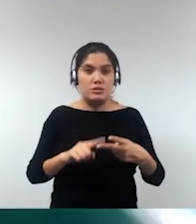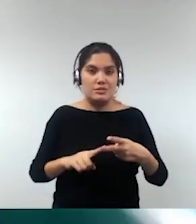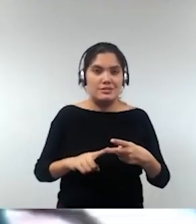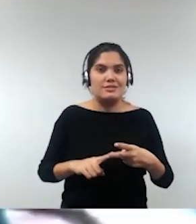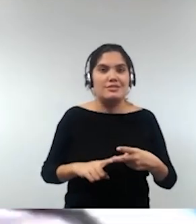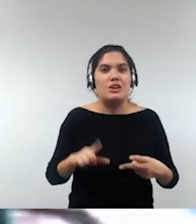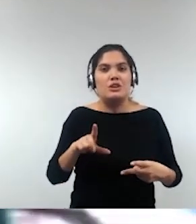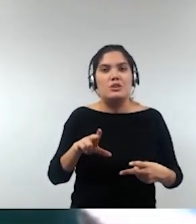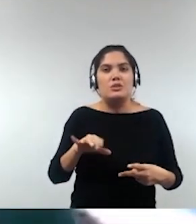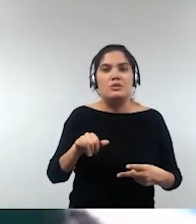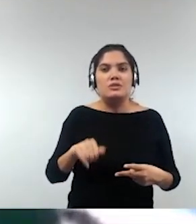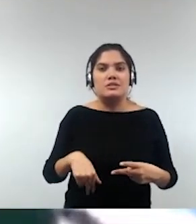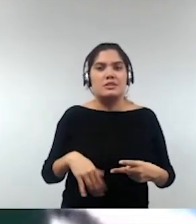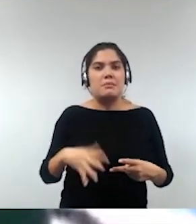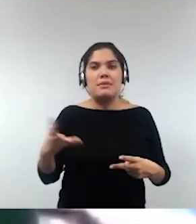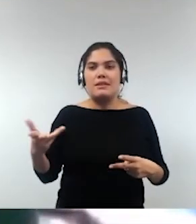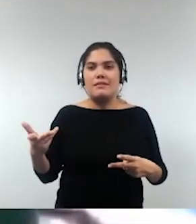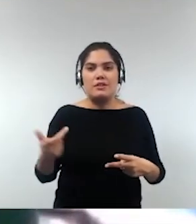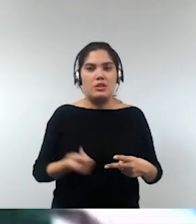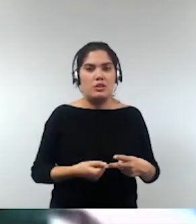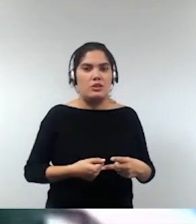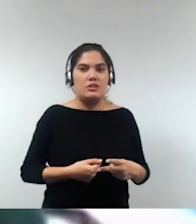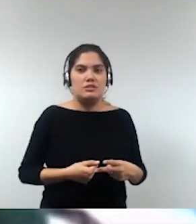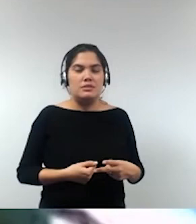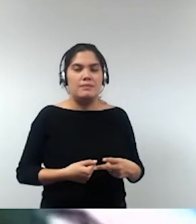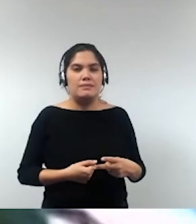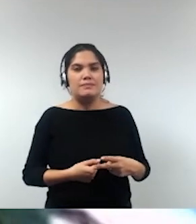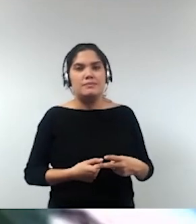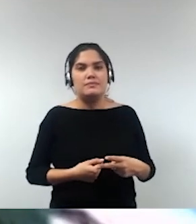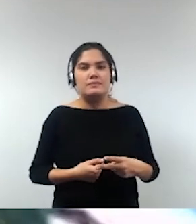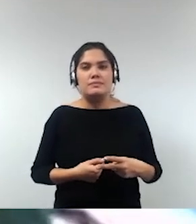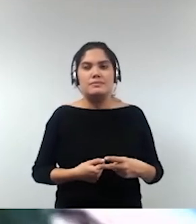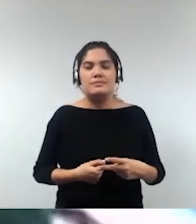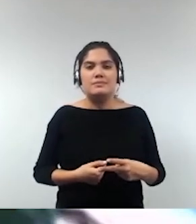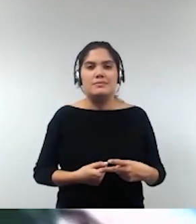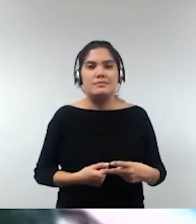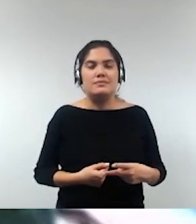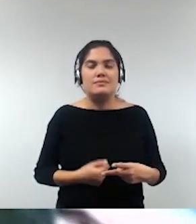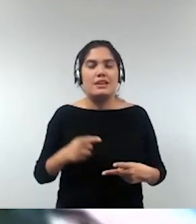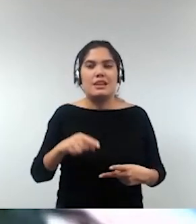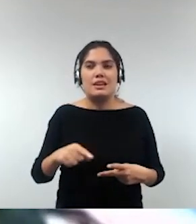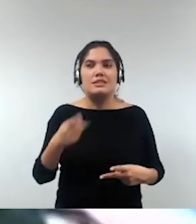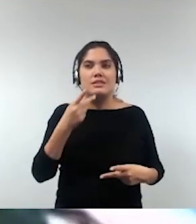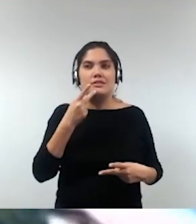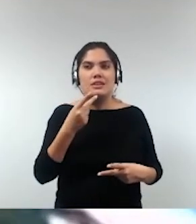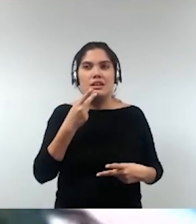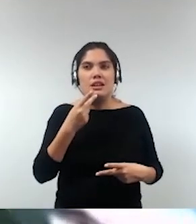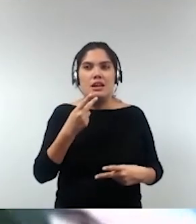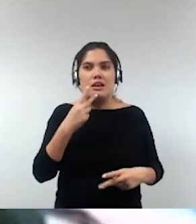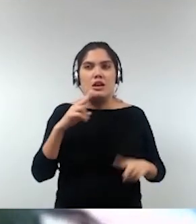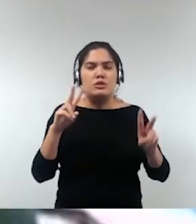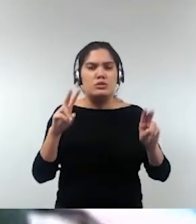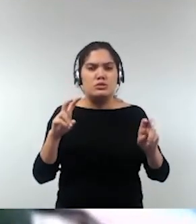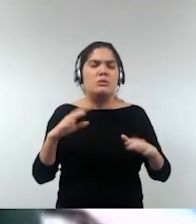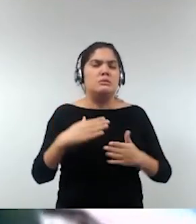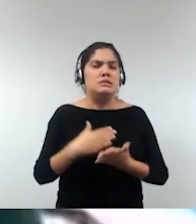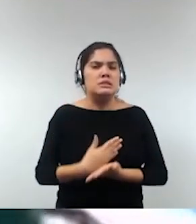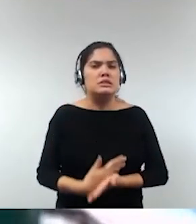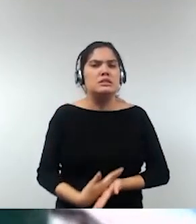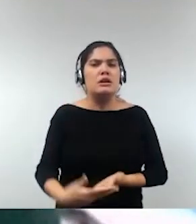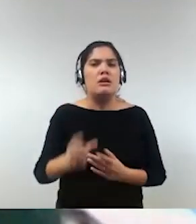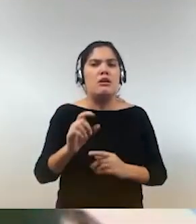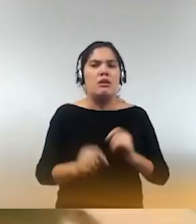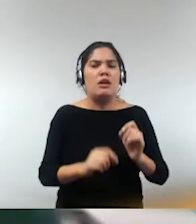Lúcia trouxe, a Lúcia é o máximo, né? Ela está aí falando da grande iniciativa que